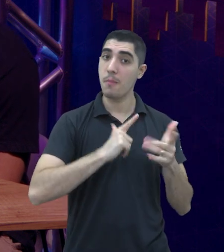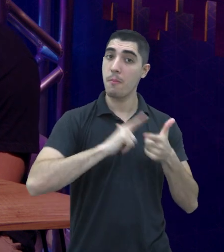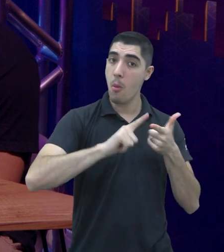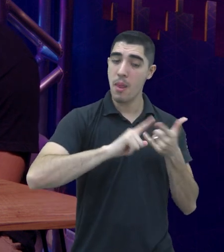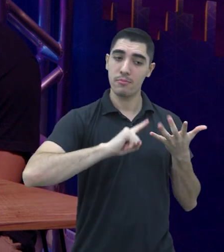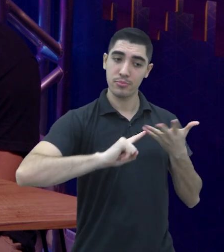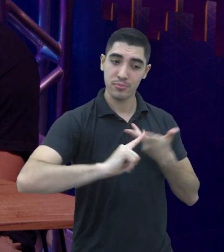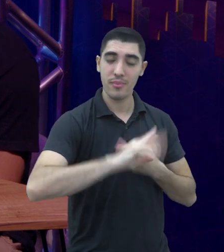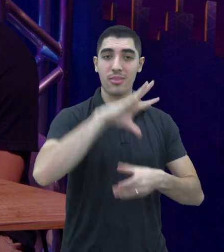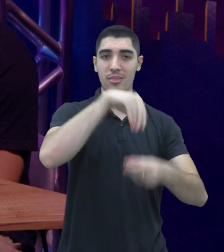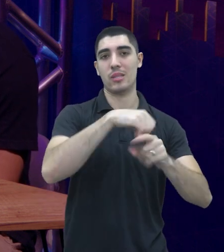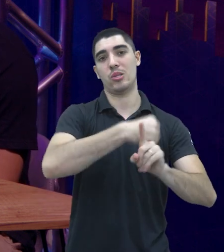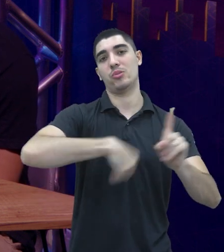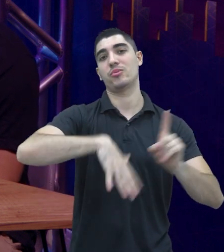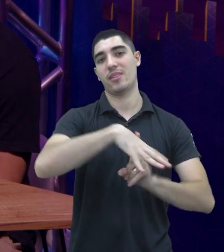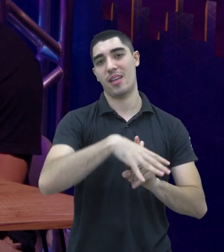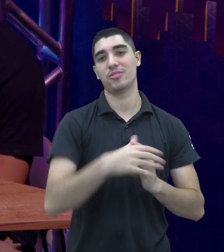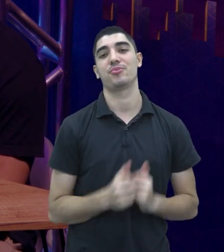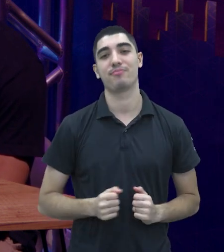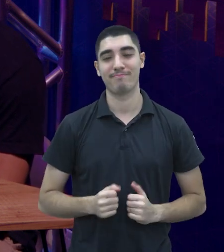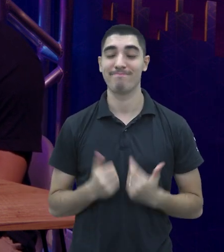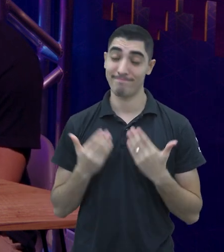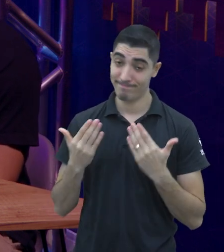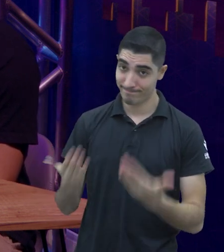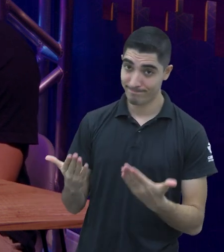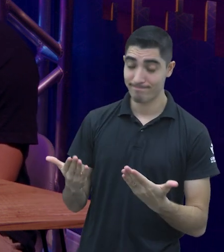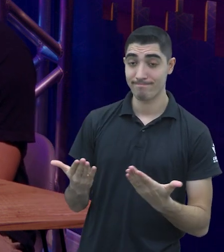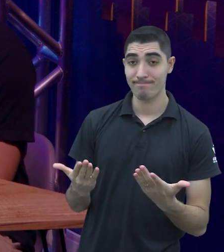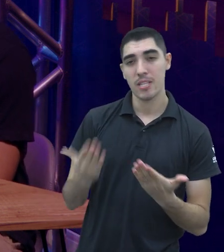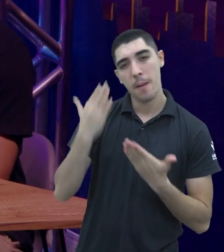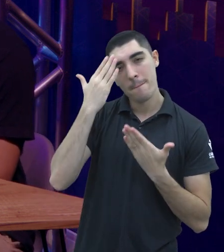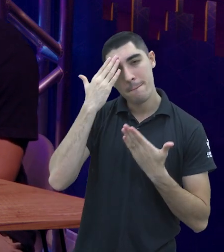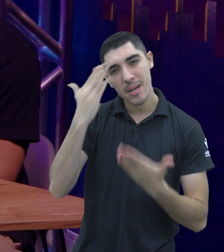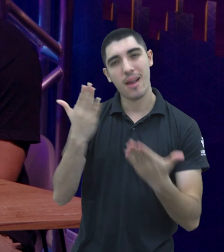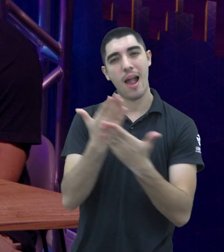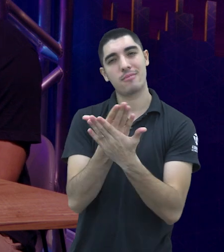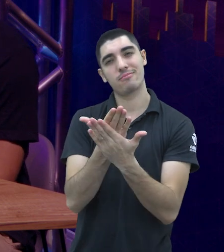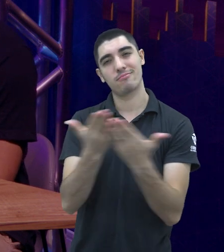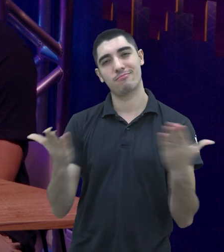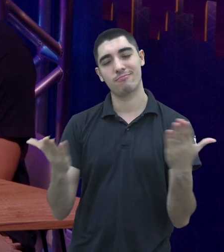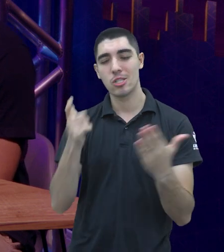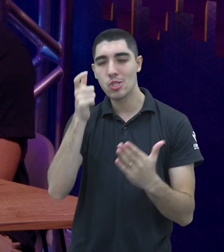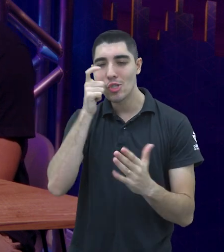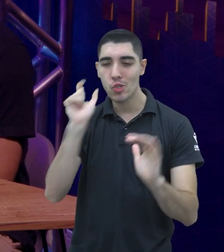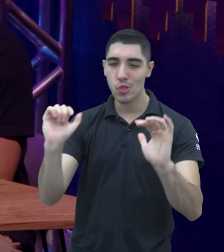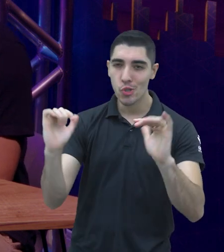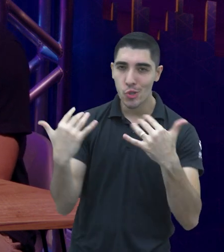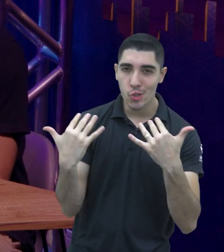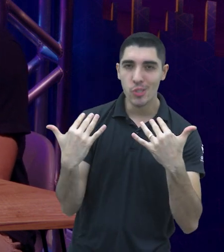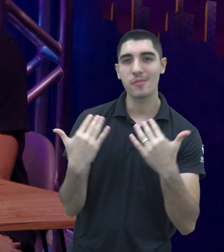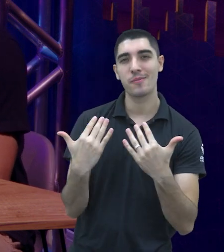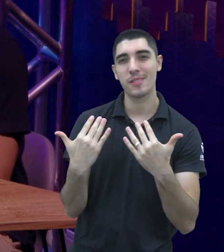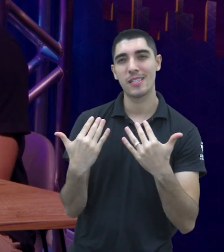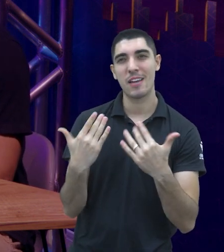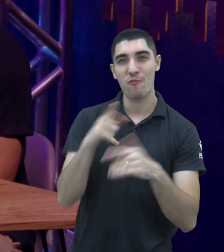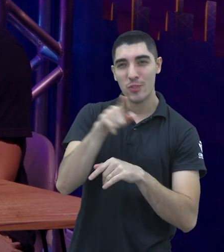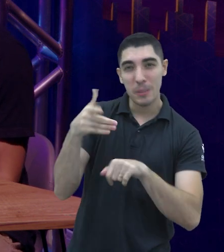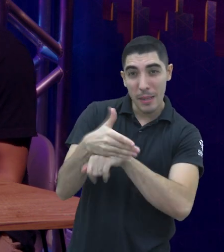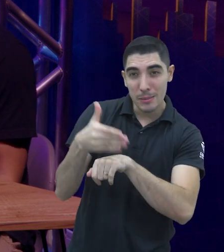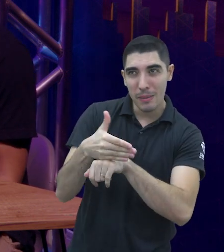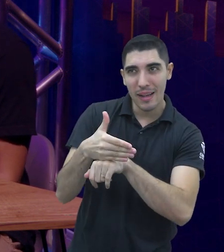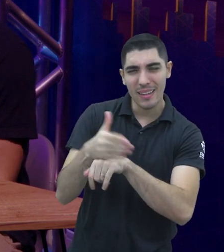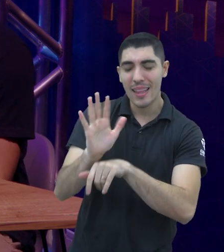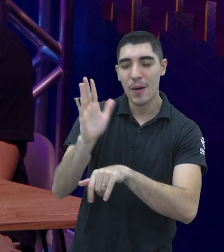como um todo que constrói situações problemáticas. É isso aí. Pessoal, muito obrigado pela participação aí,